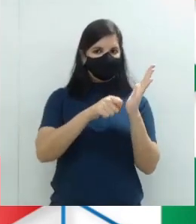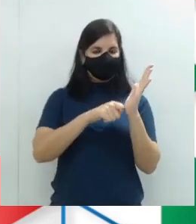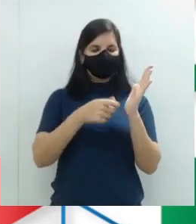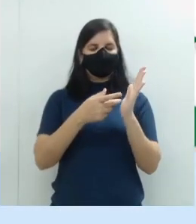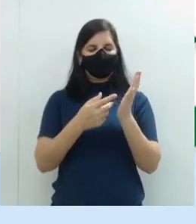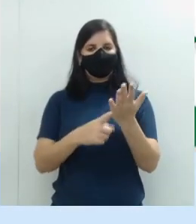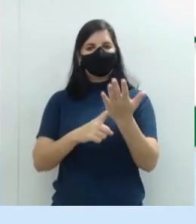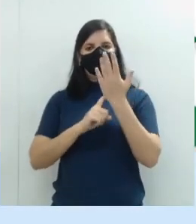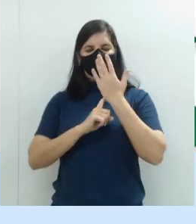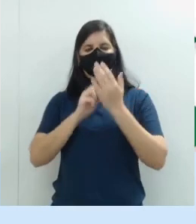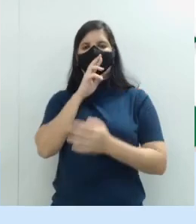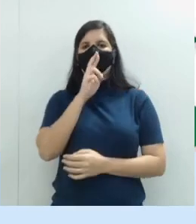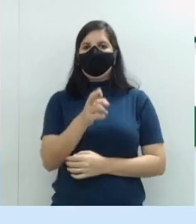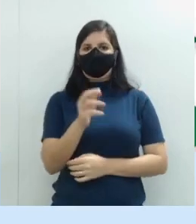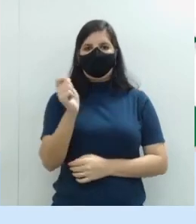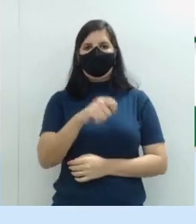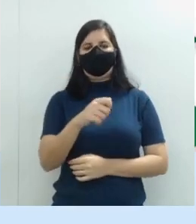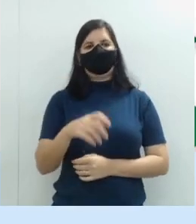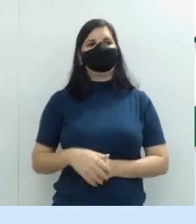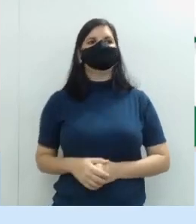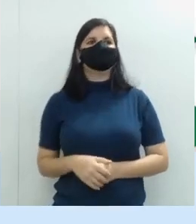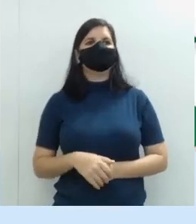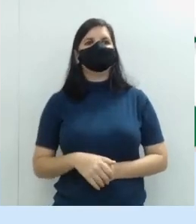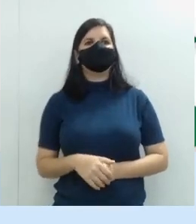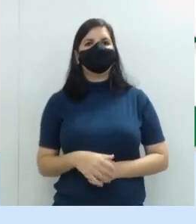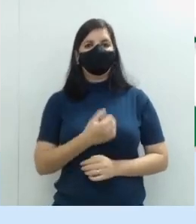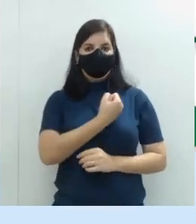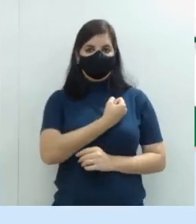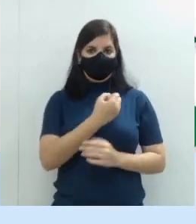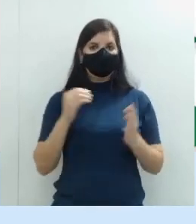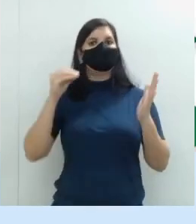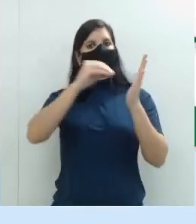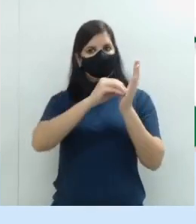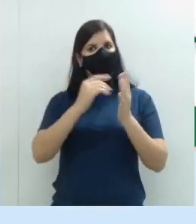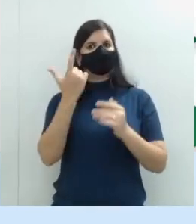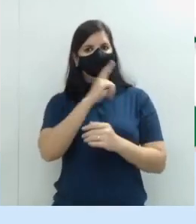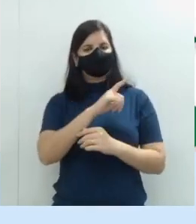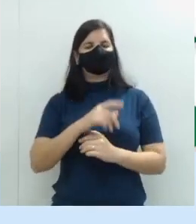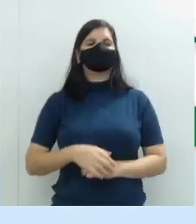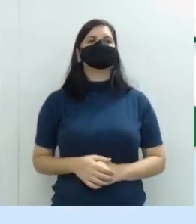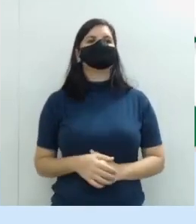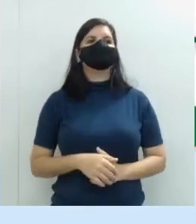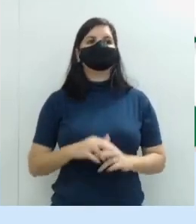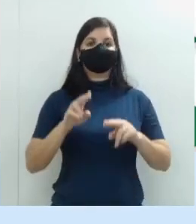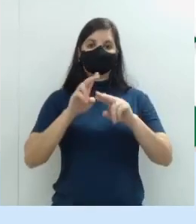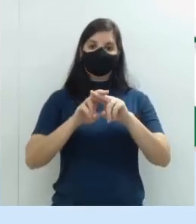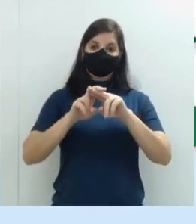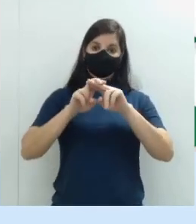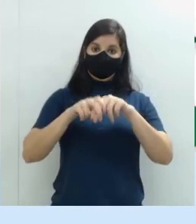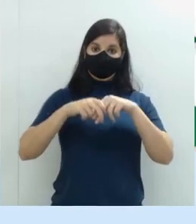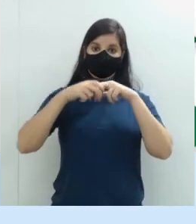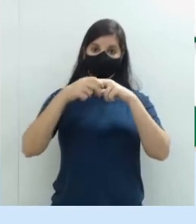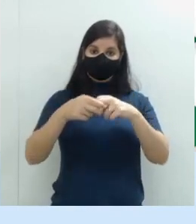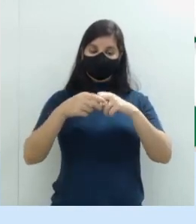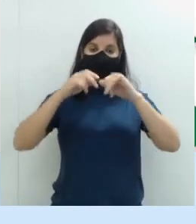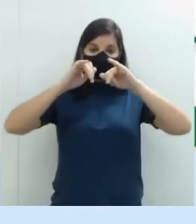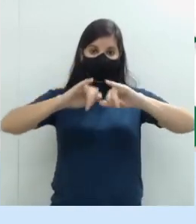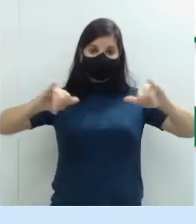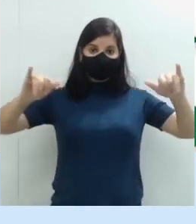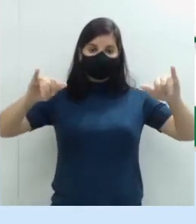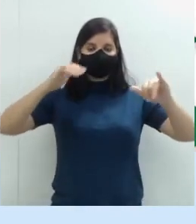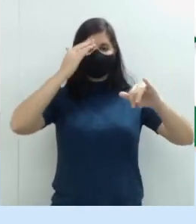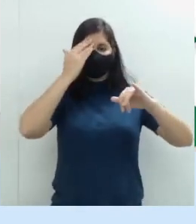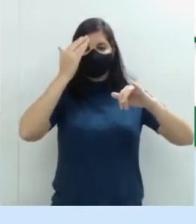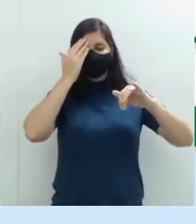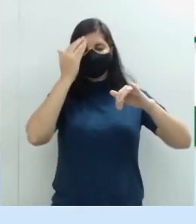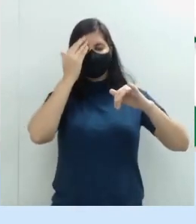fazer você resolver o problema de forma numérica. Vê que coisa interessante. Por isso, mais uma vez, eu alerto a vocês para